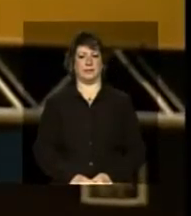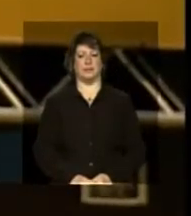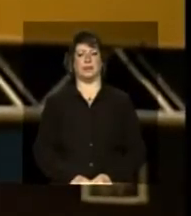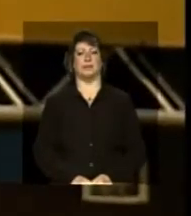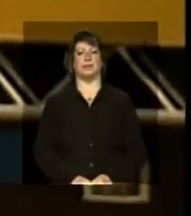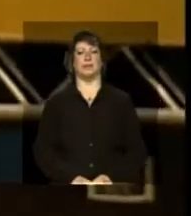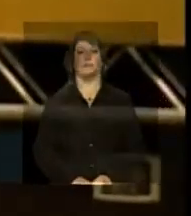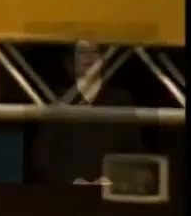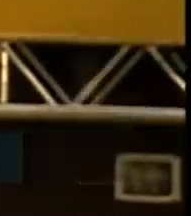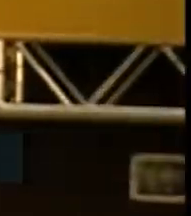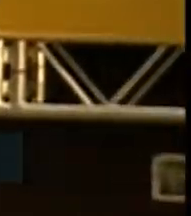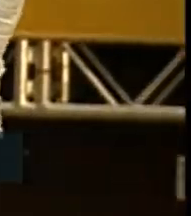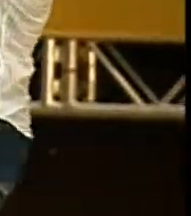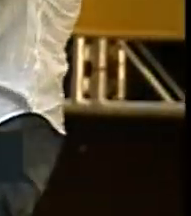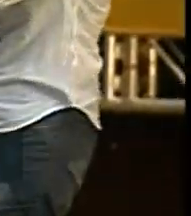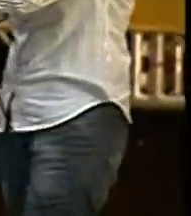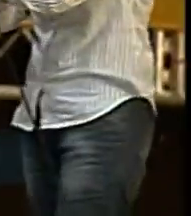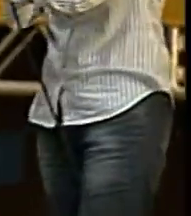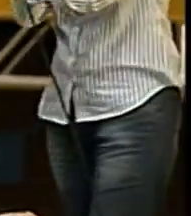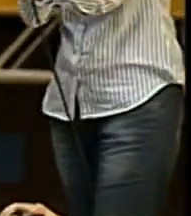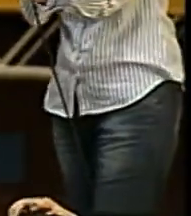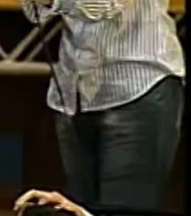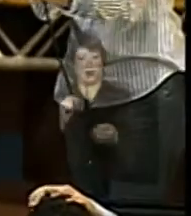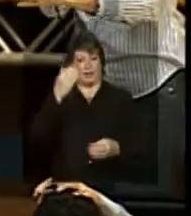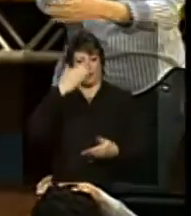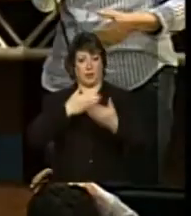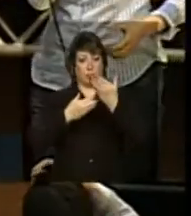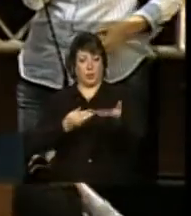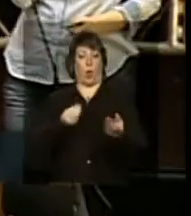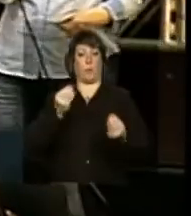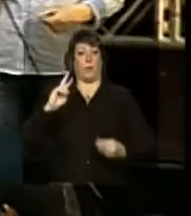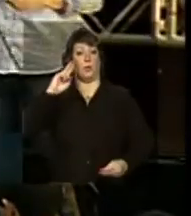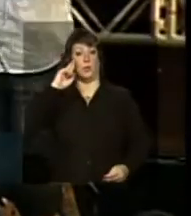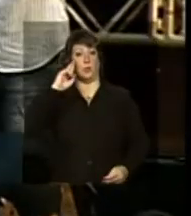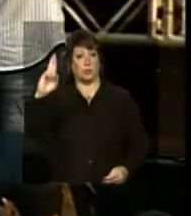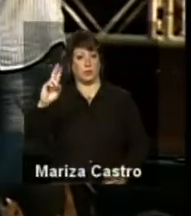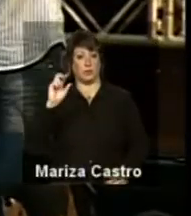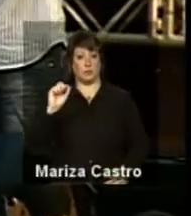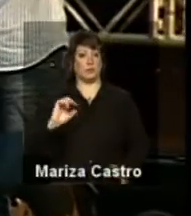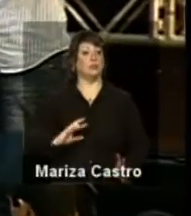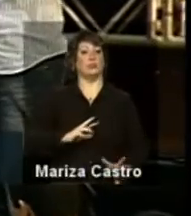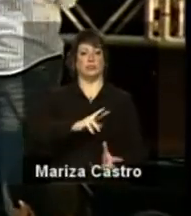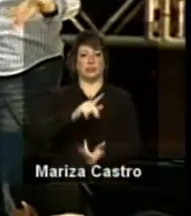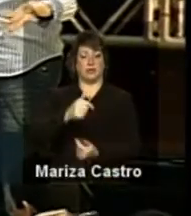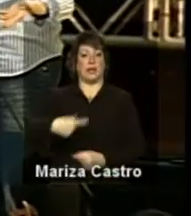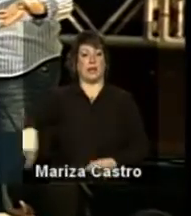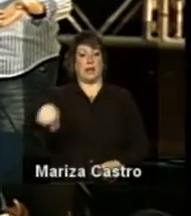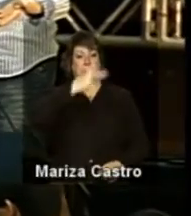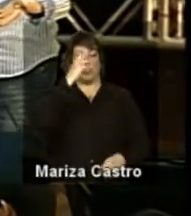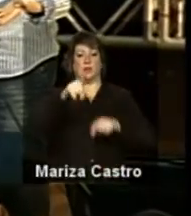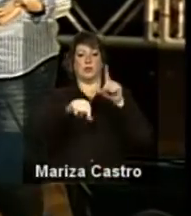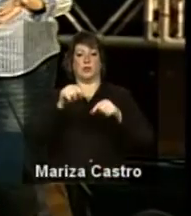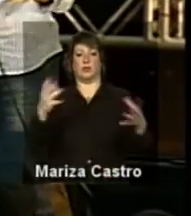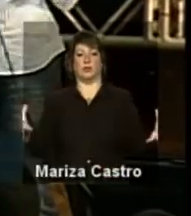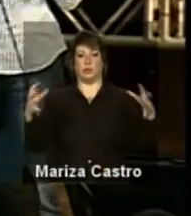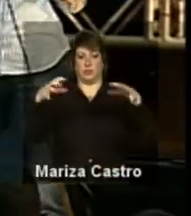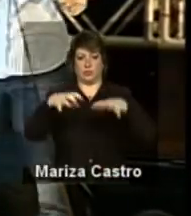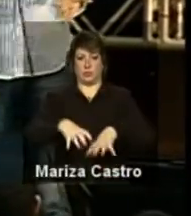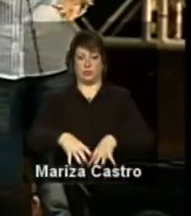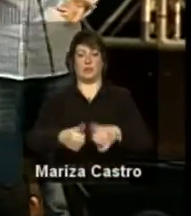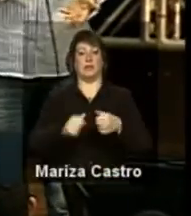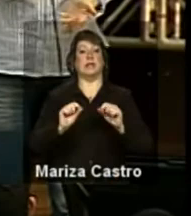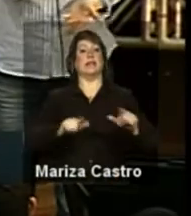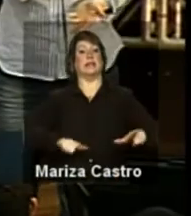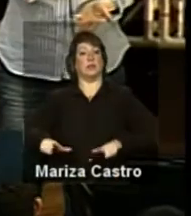Rosa, na tua presença como autoridade internacional e destes delegados e delegadas que